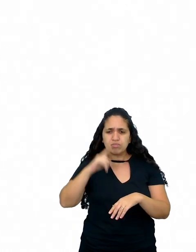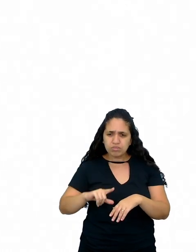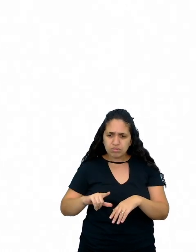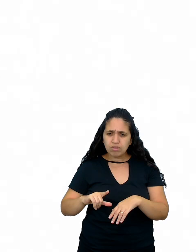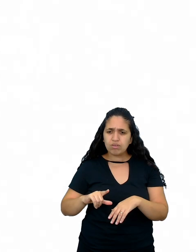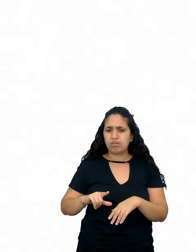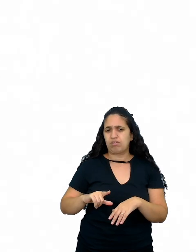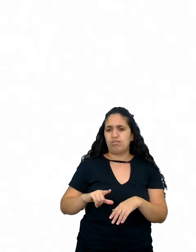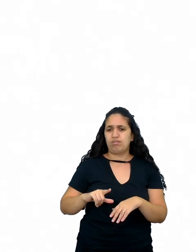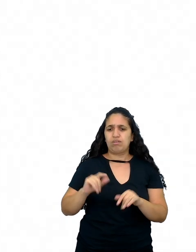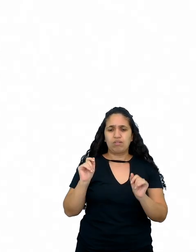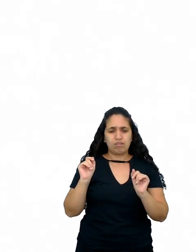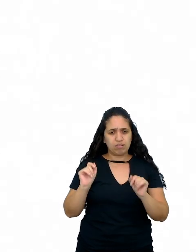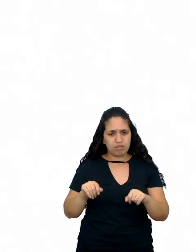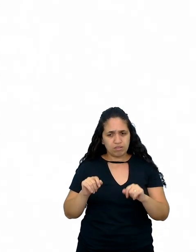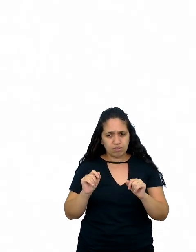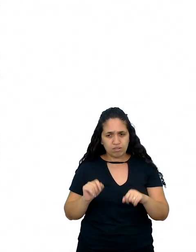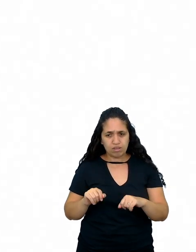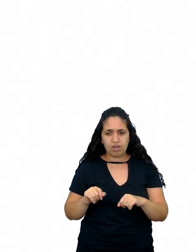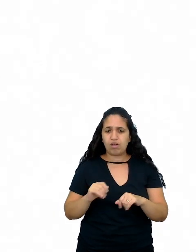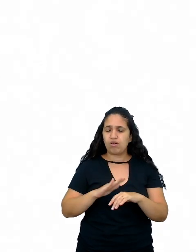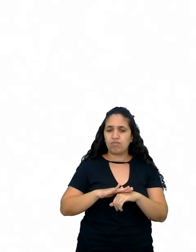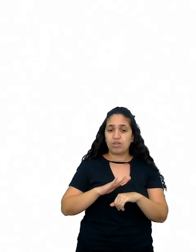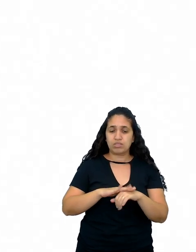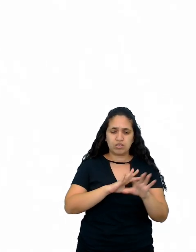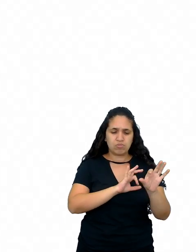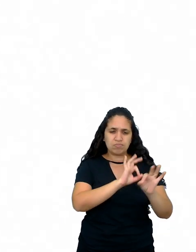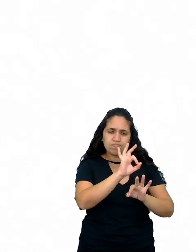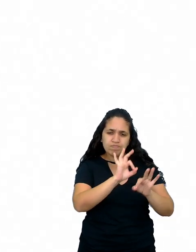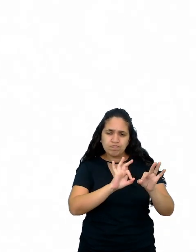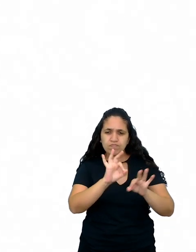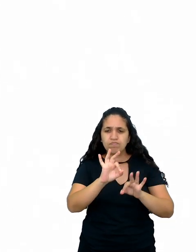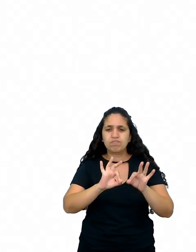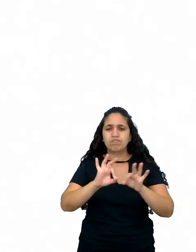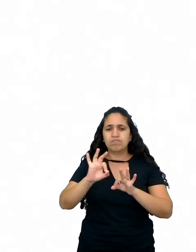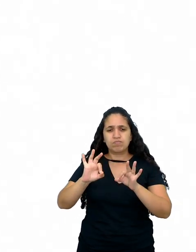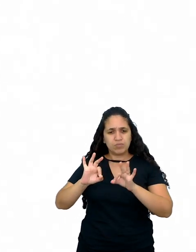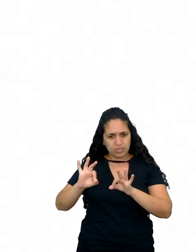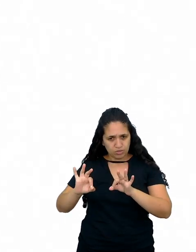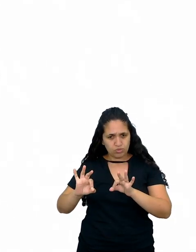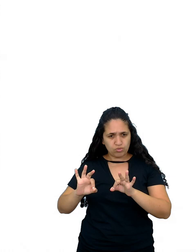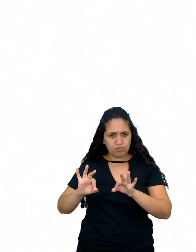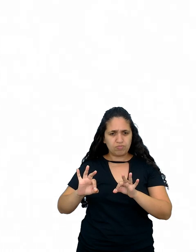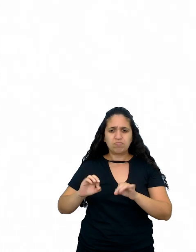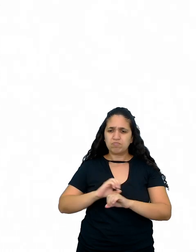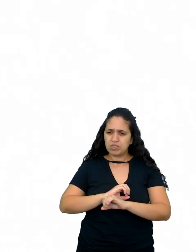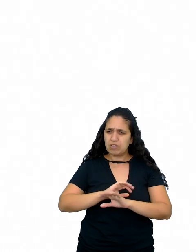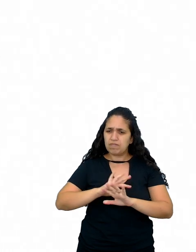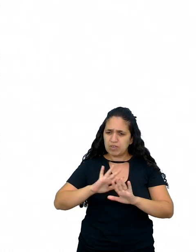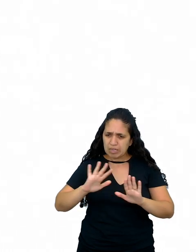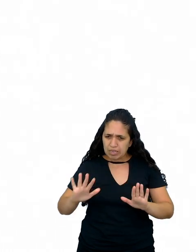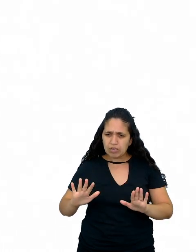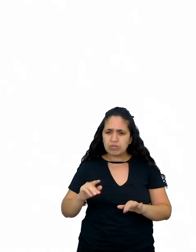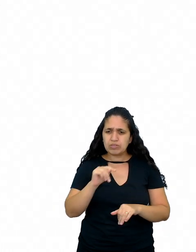a gente possa fazer um planejamento para aplicação